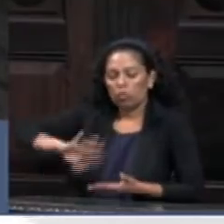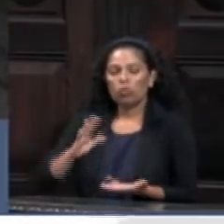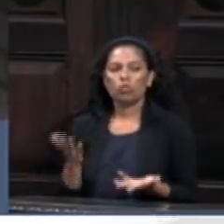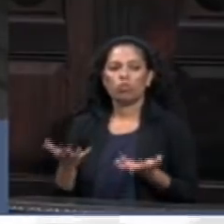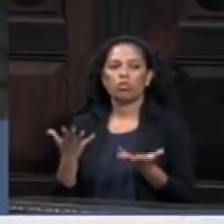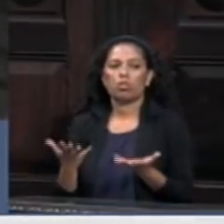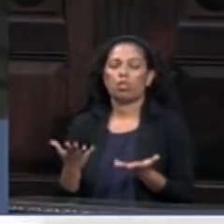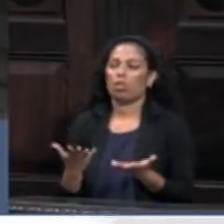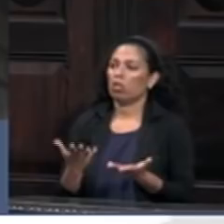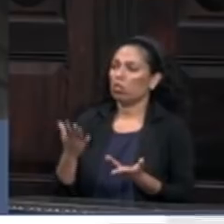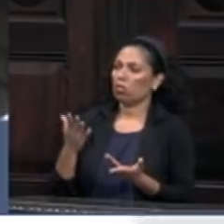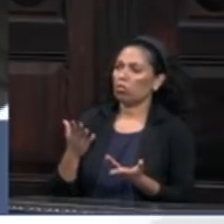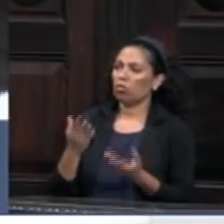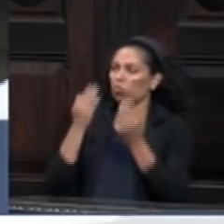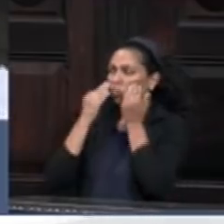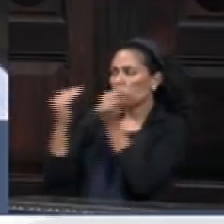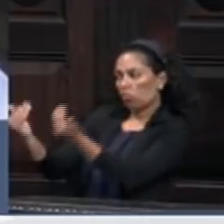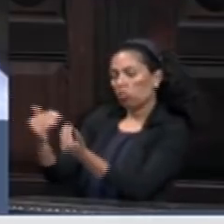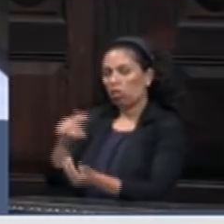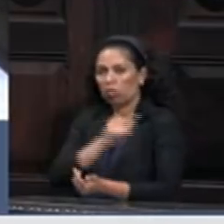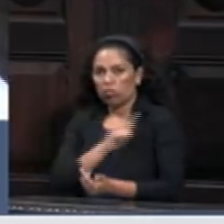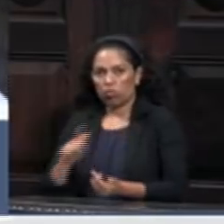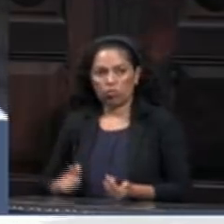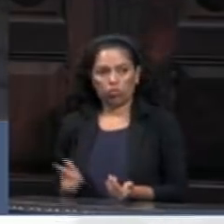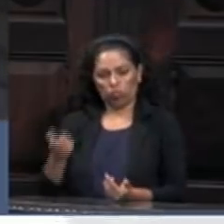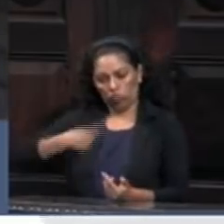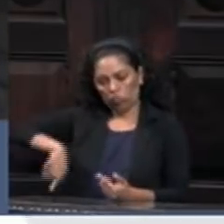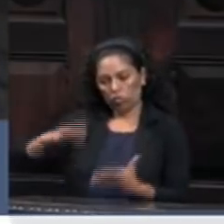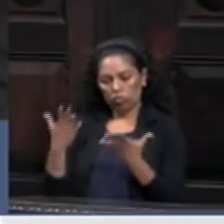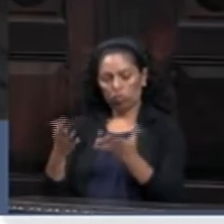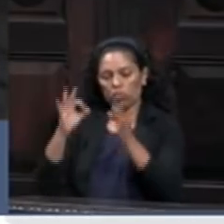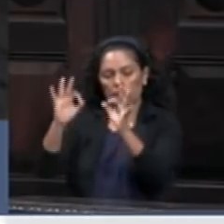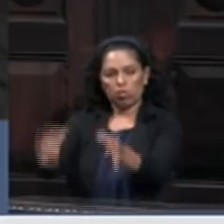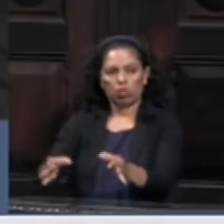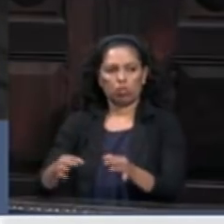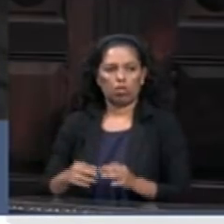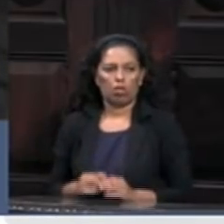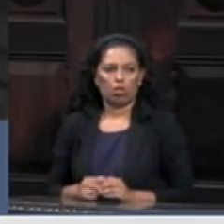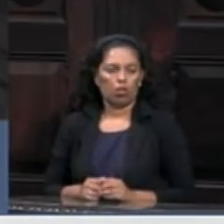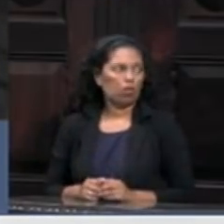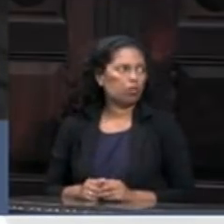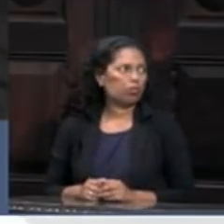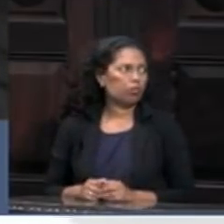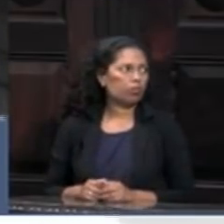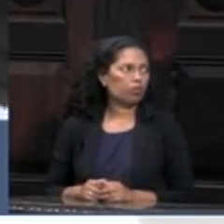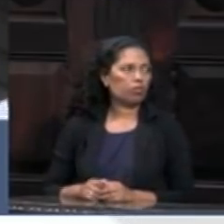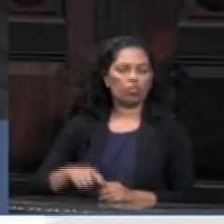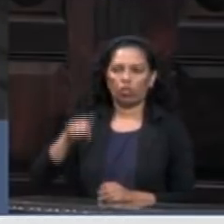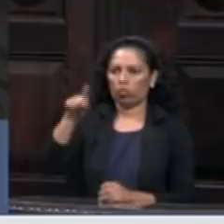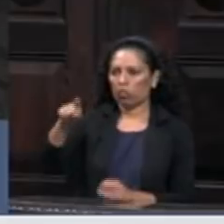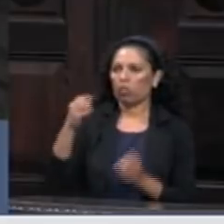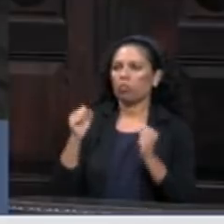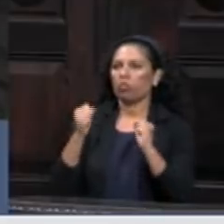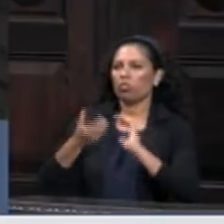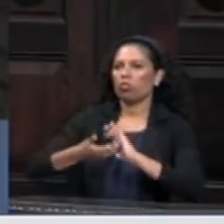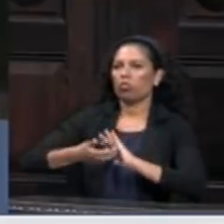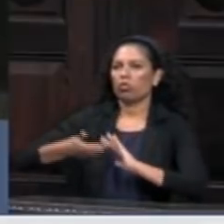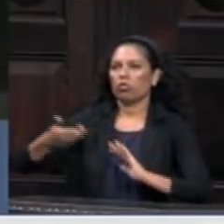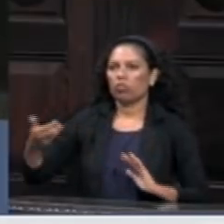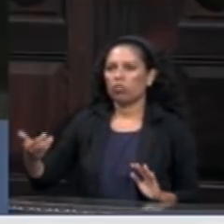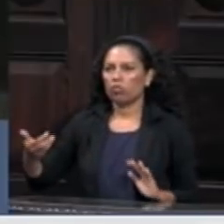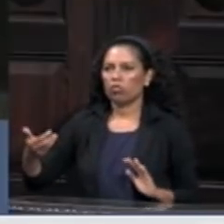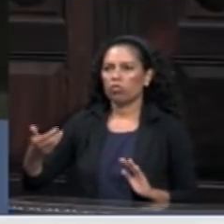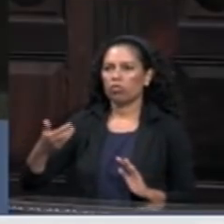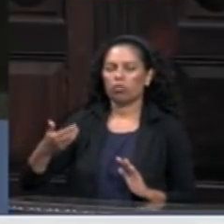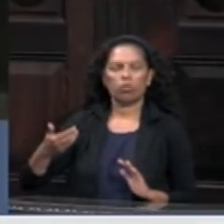presidente, é disciplinar. Eu vou fazer, então, um outro compromisso com Vossa Excelência. Representante do governo. Se Vossa Excelência aqui, não retira, eu vou fazer o compromisso de